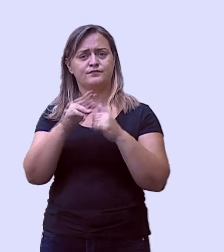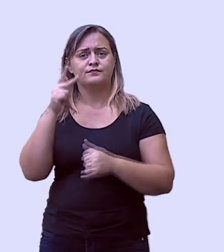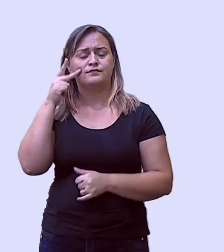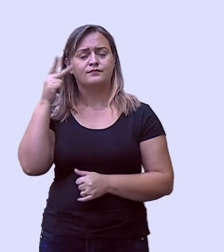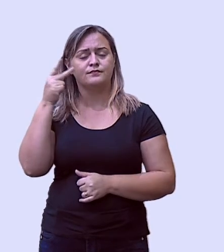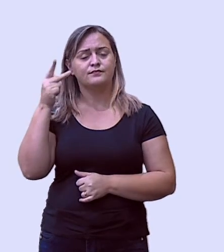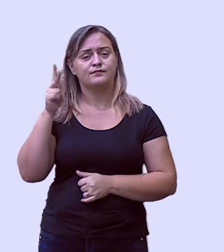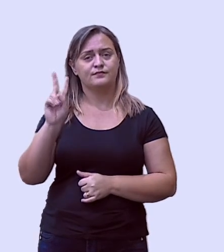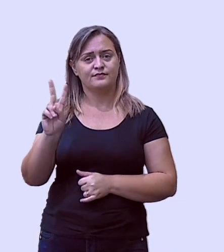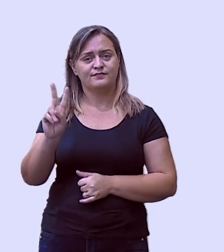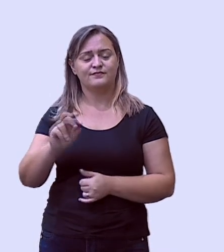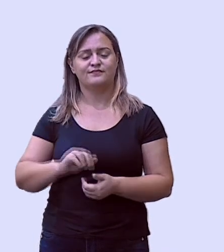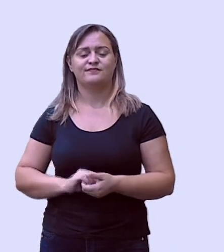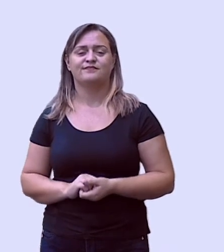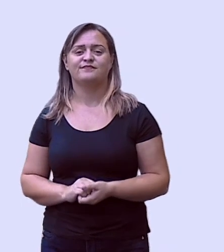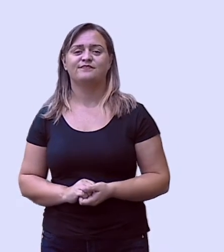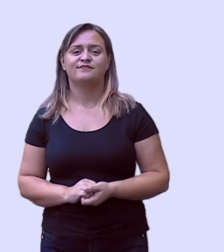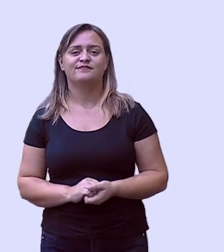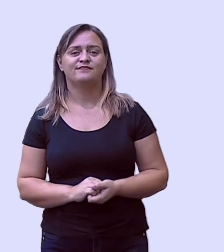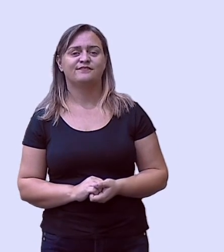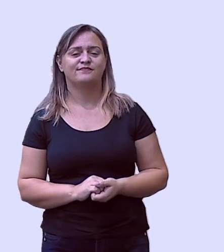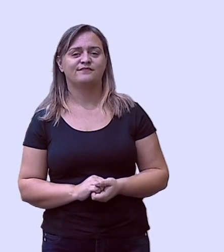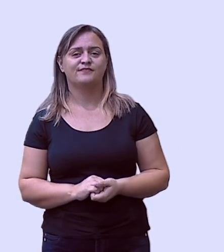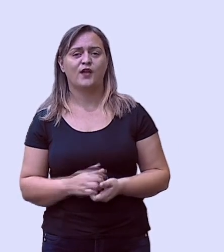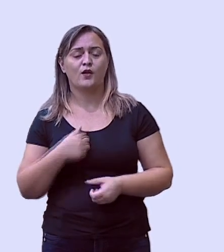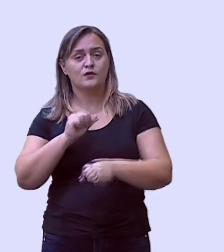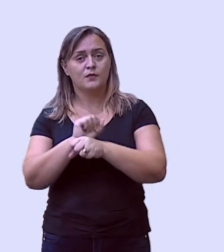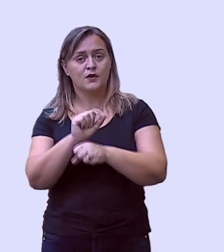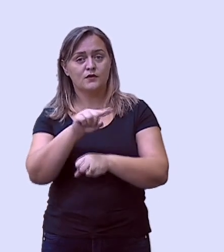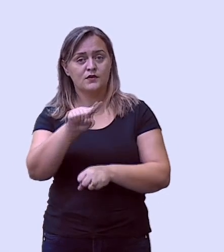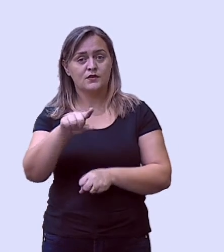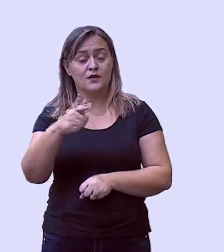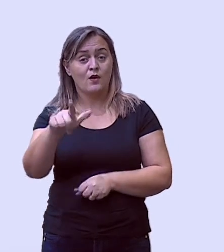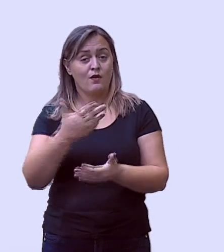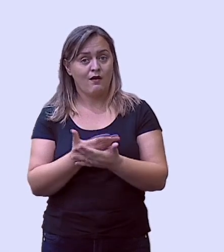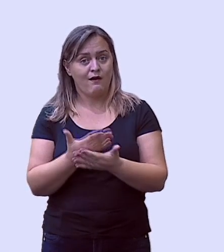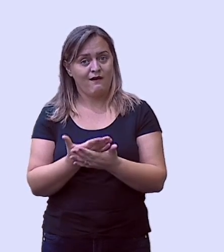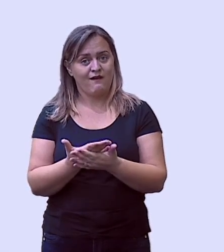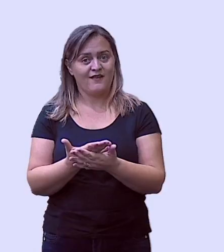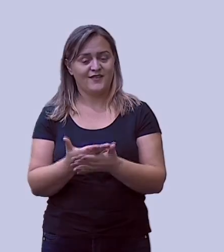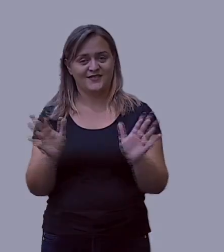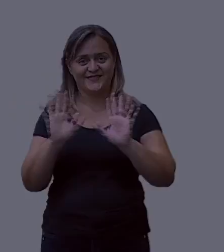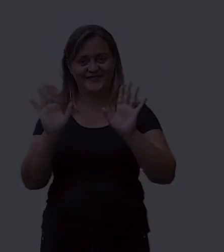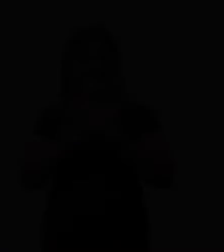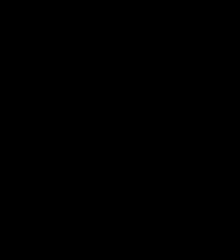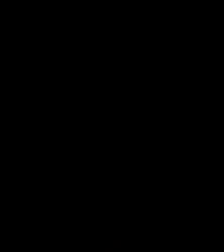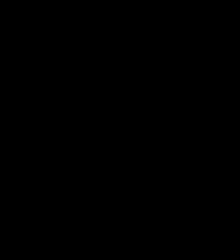canal do YouTube SMED-GV. Aguardo vocês para a nossa próxima aula.